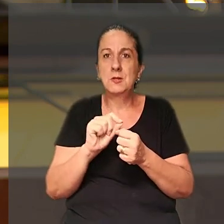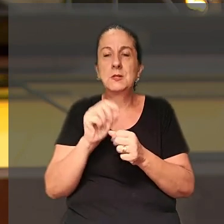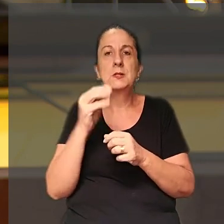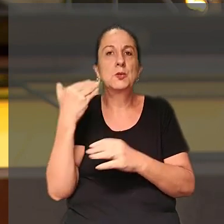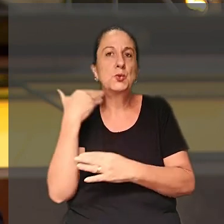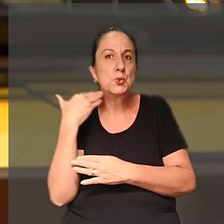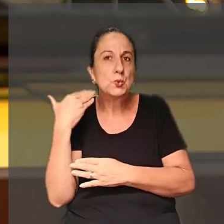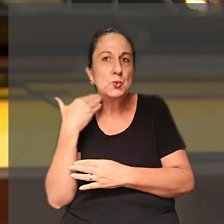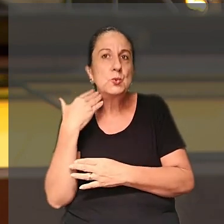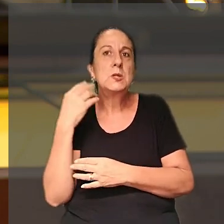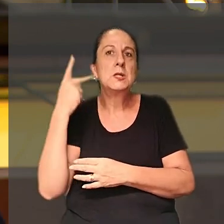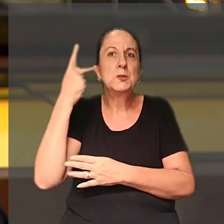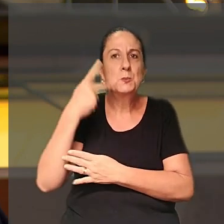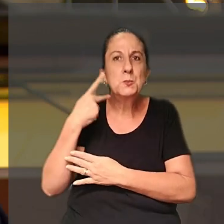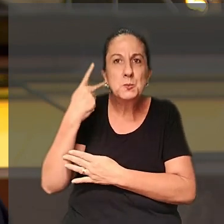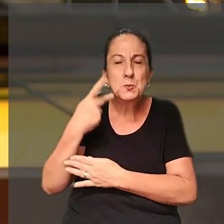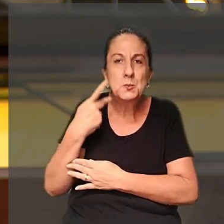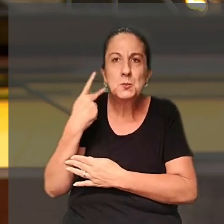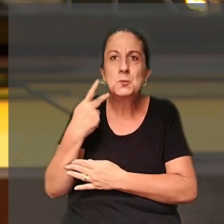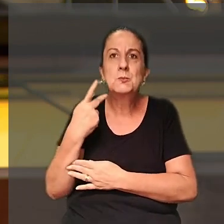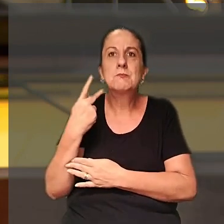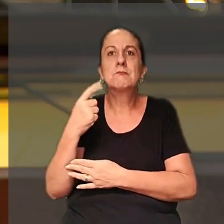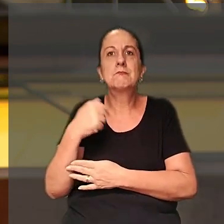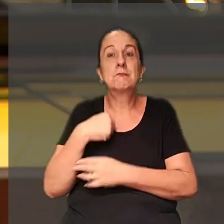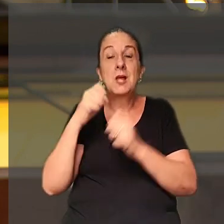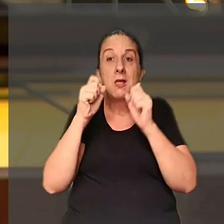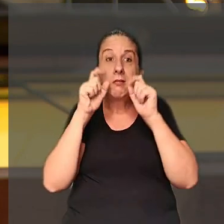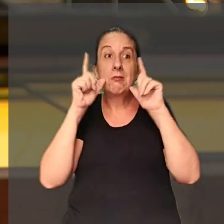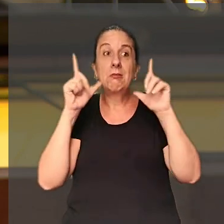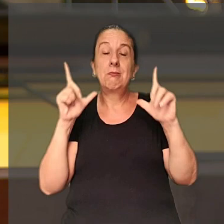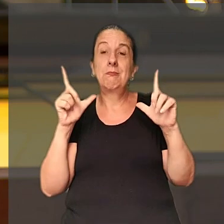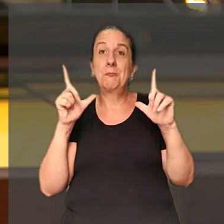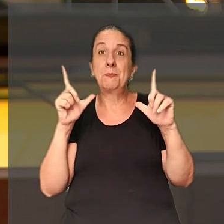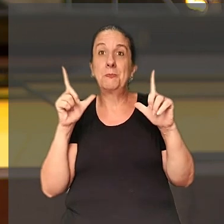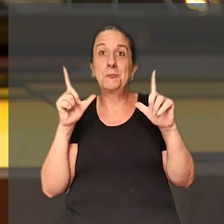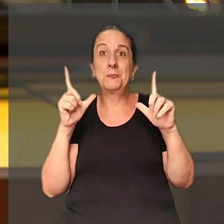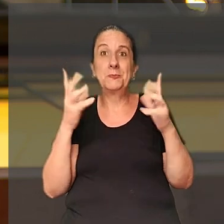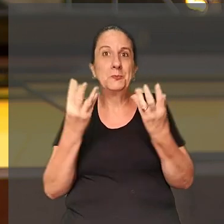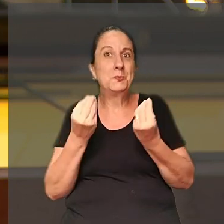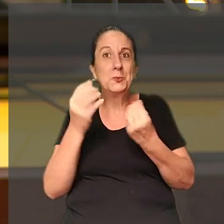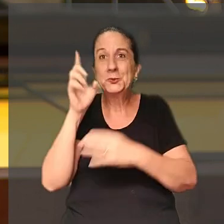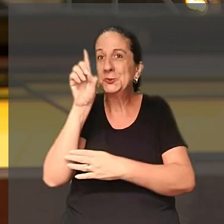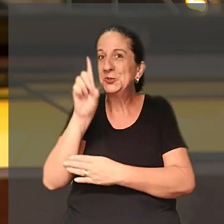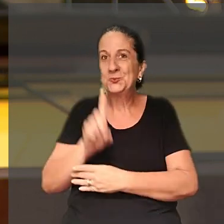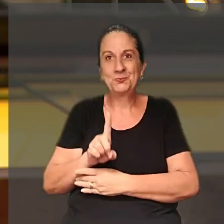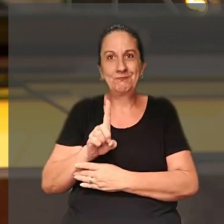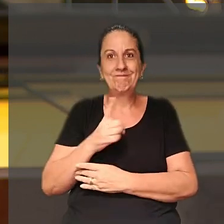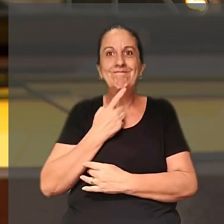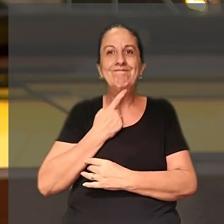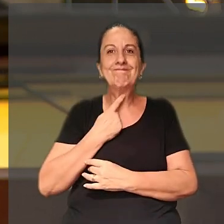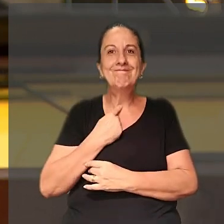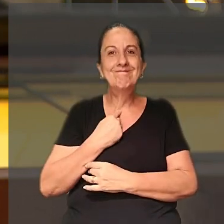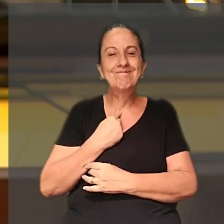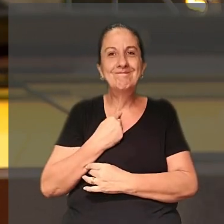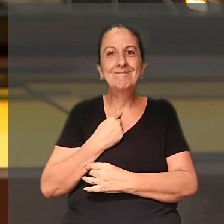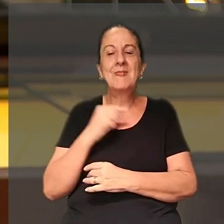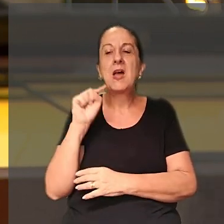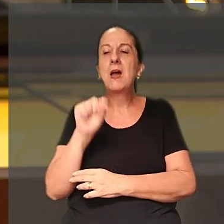E eu fazia isso para o juiz, fazia para o promotor. Isso me despertou muito para o direito.